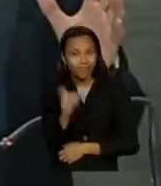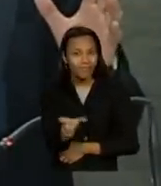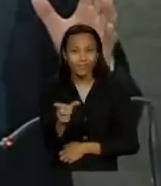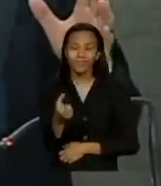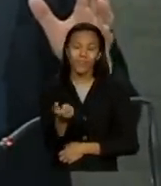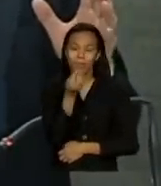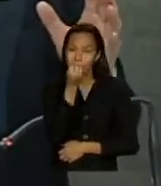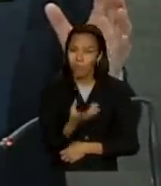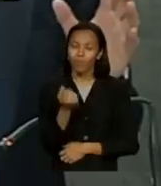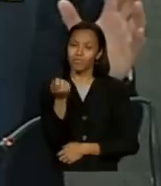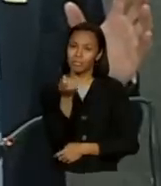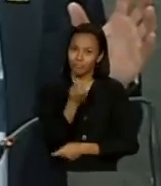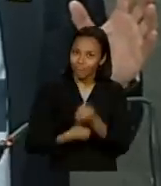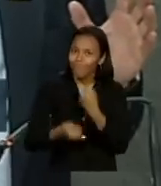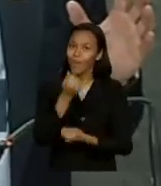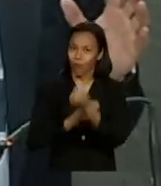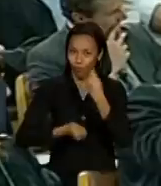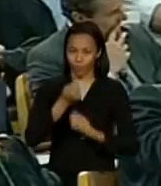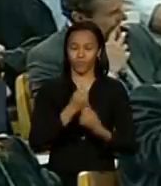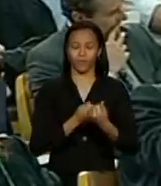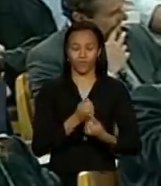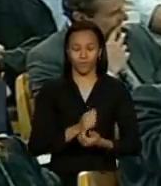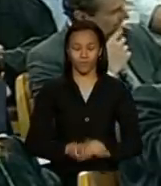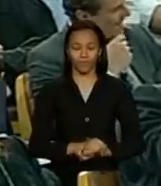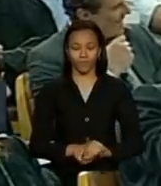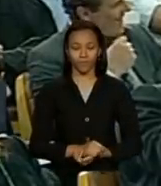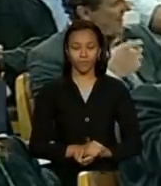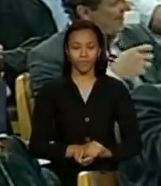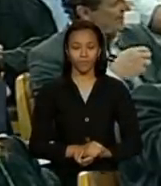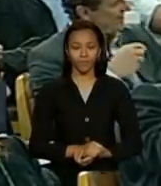tá certo